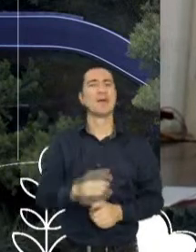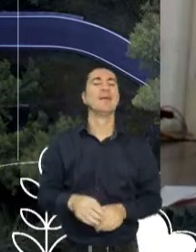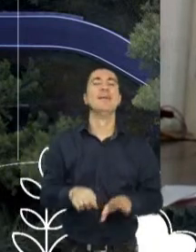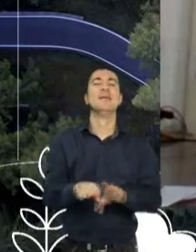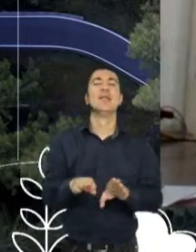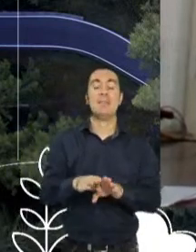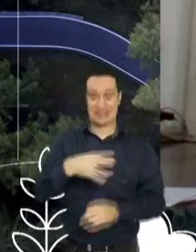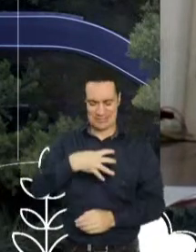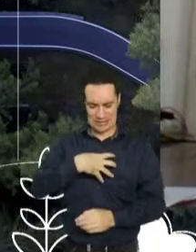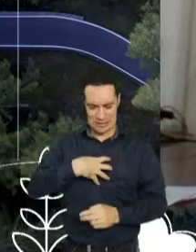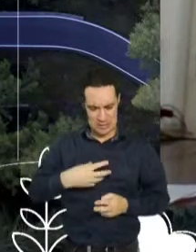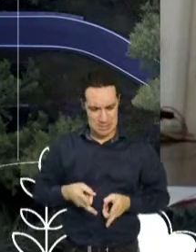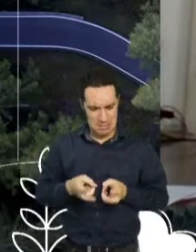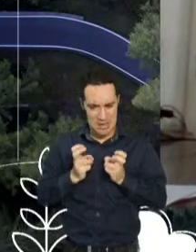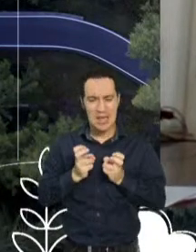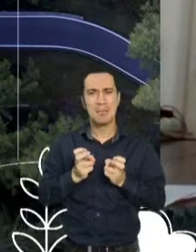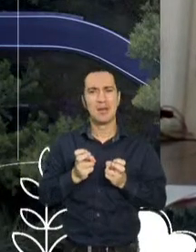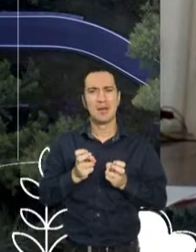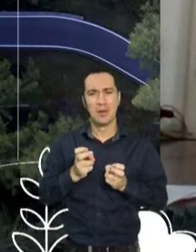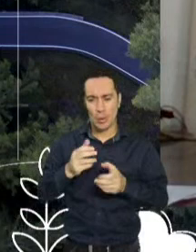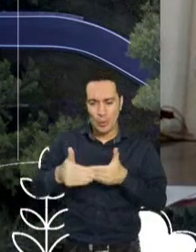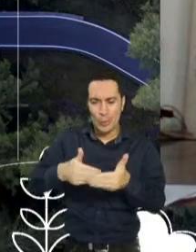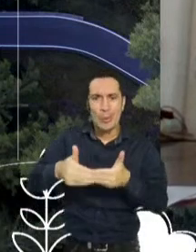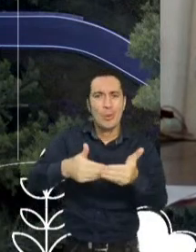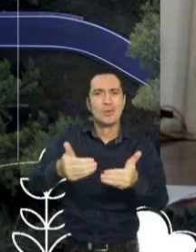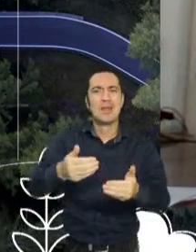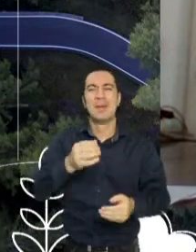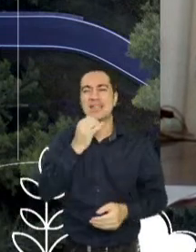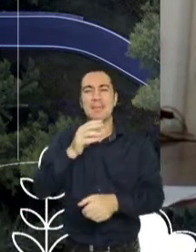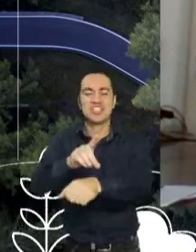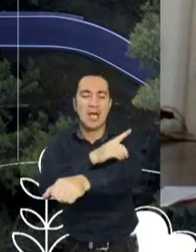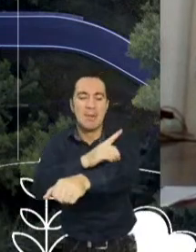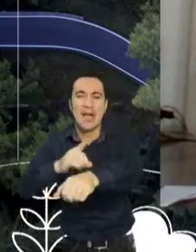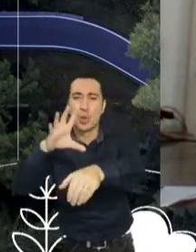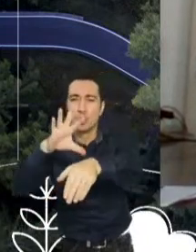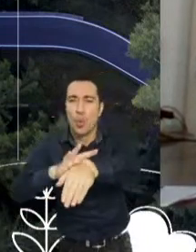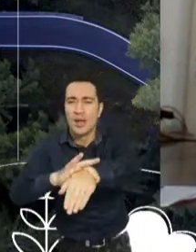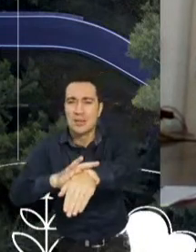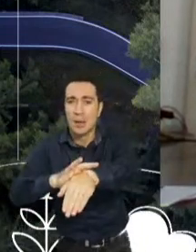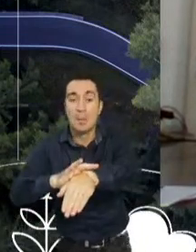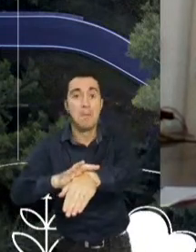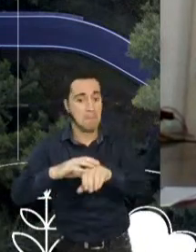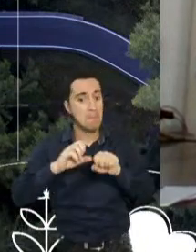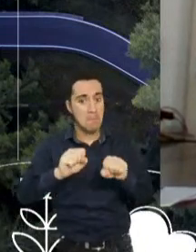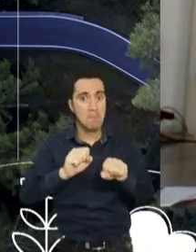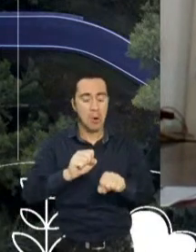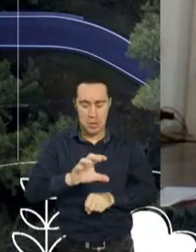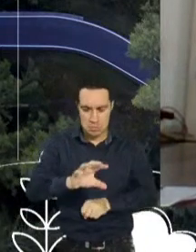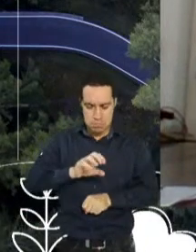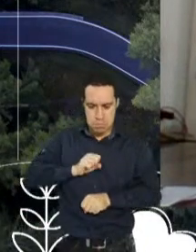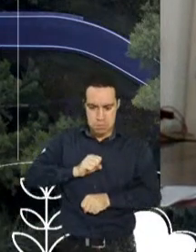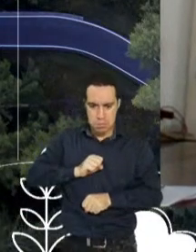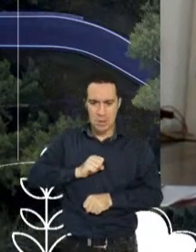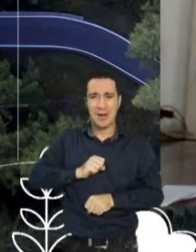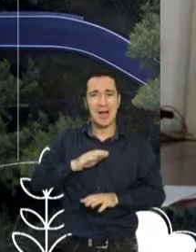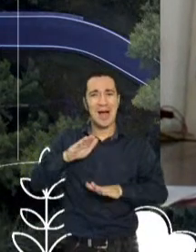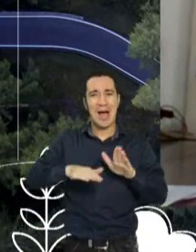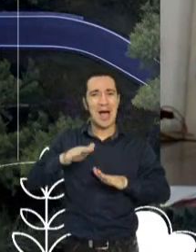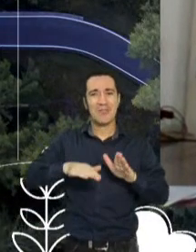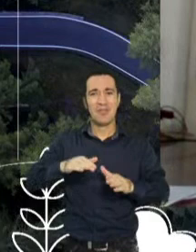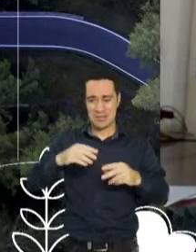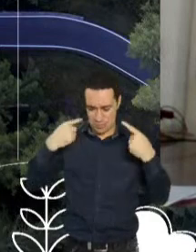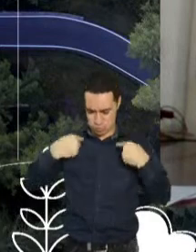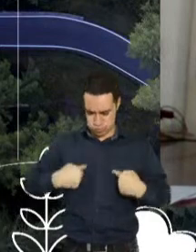que sinta a desnervação causada, por exemplo, por diabetes, pode fazer com que você tenha dificuldade de dilatar os vasos